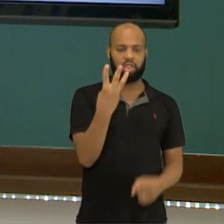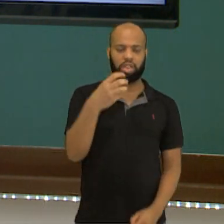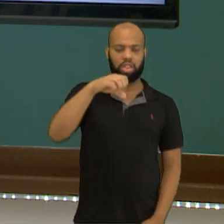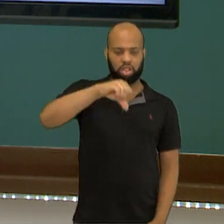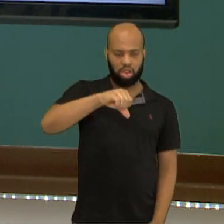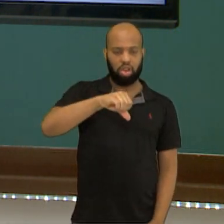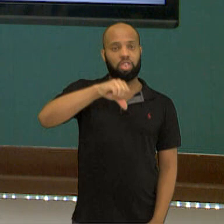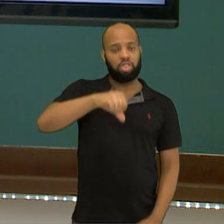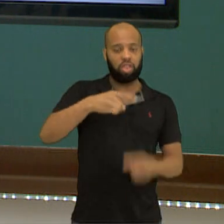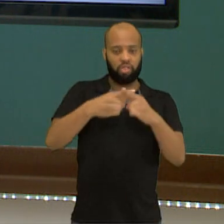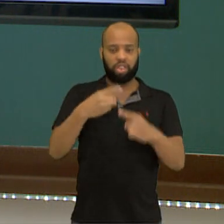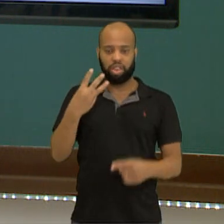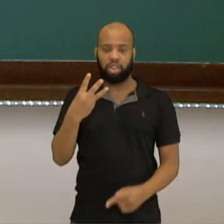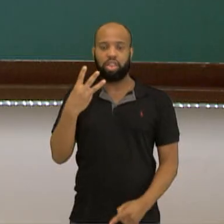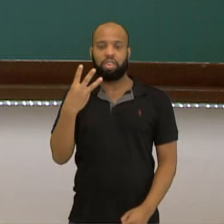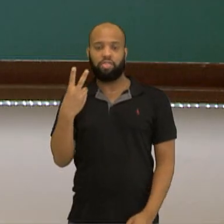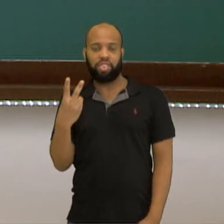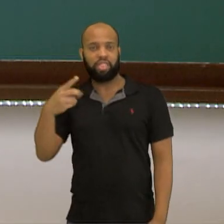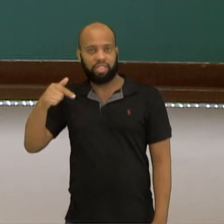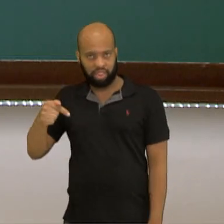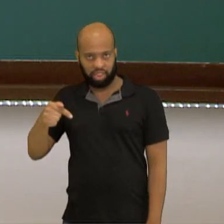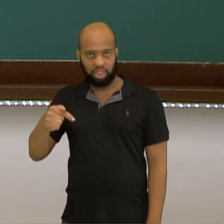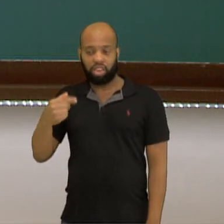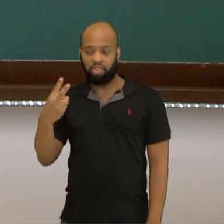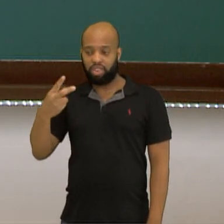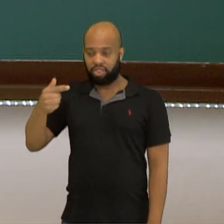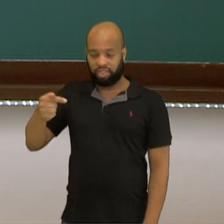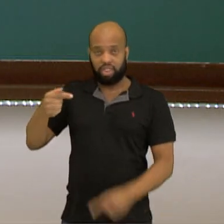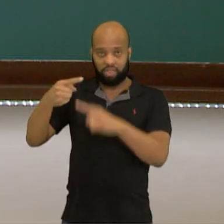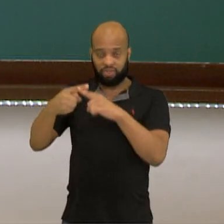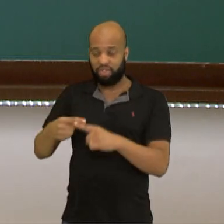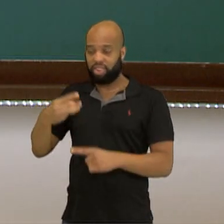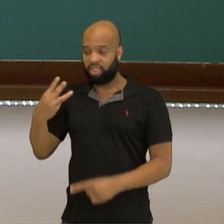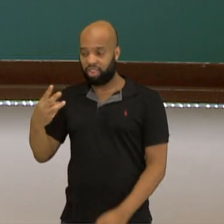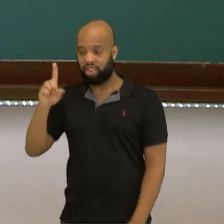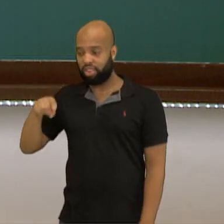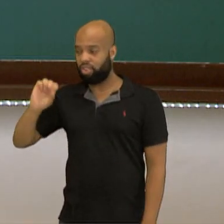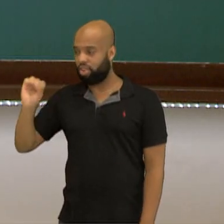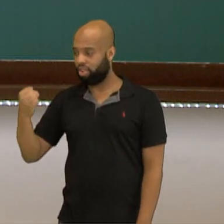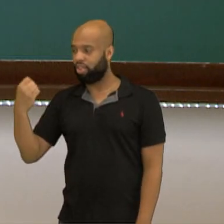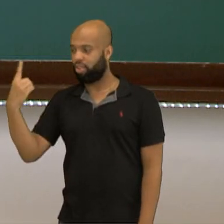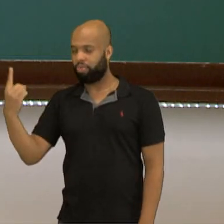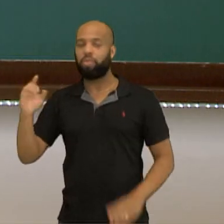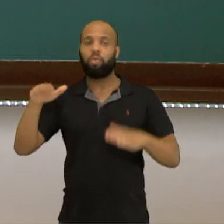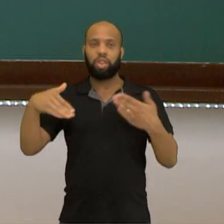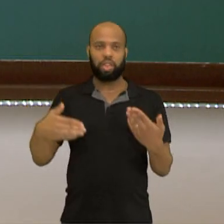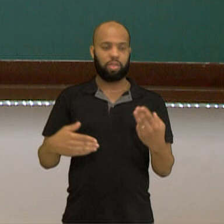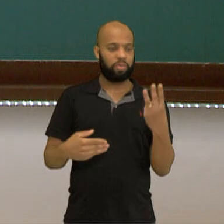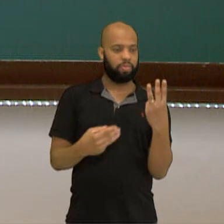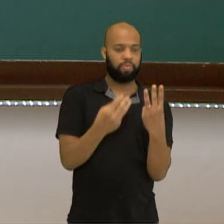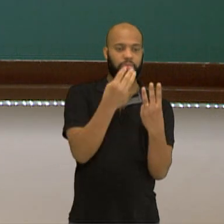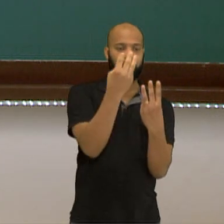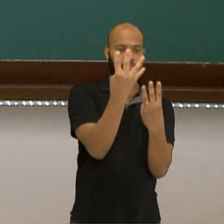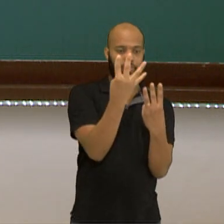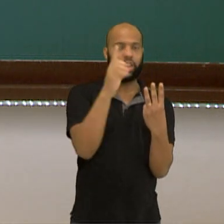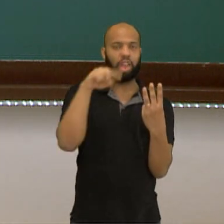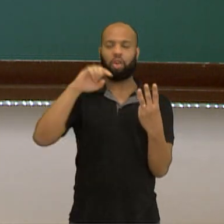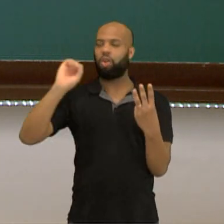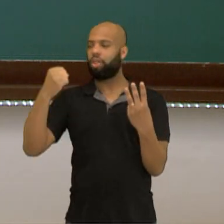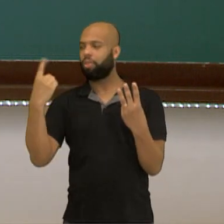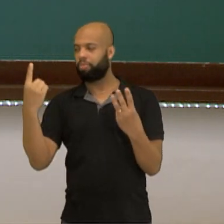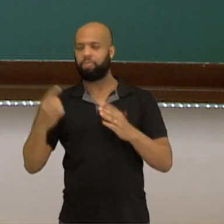vezes 3, 81. Então 3 elevado à quarta é a mesma coisa que 81.